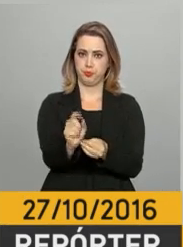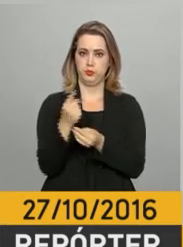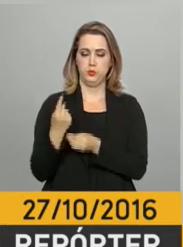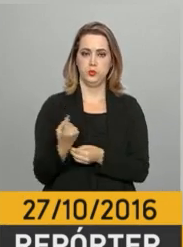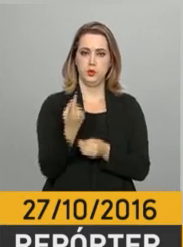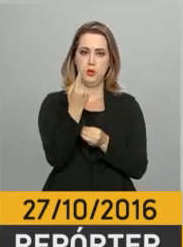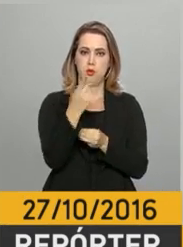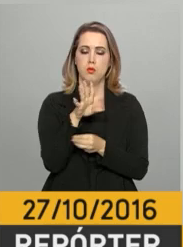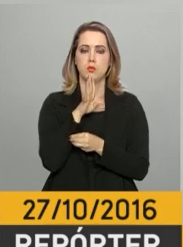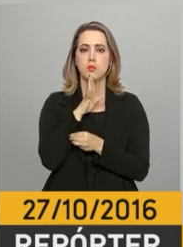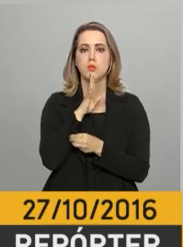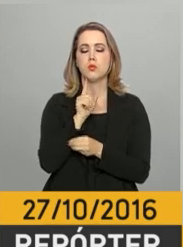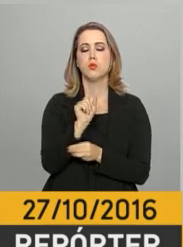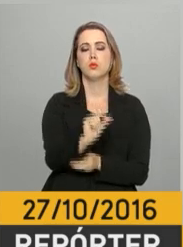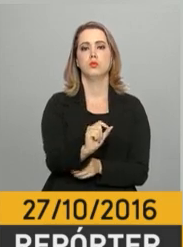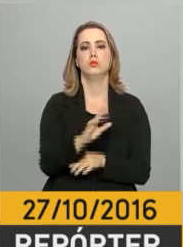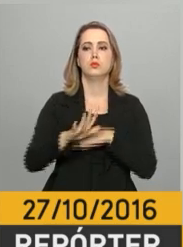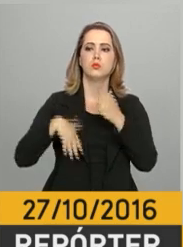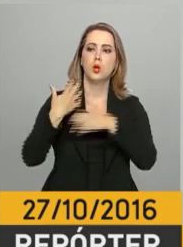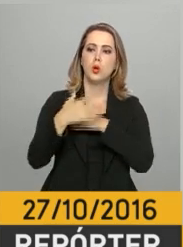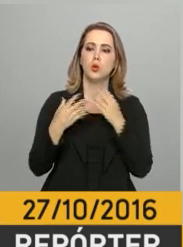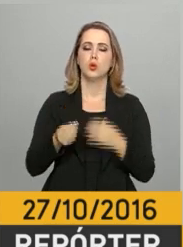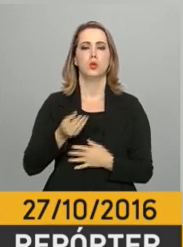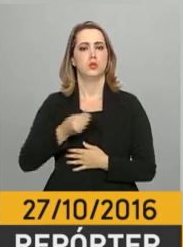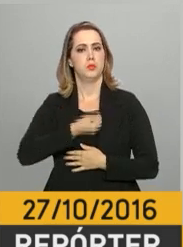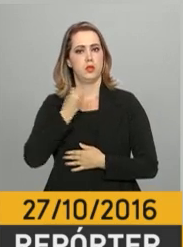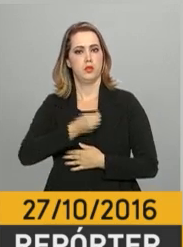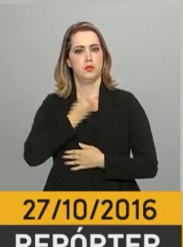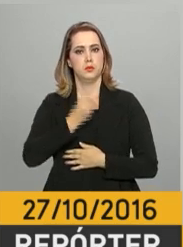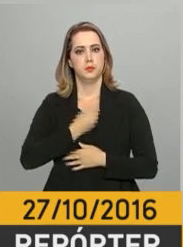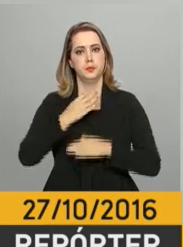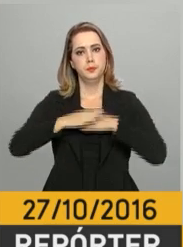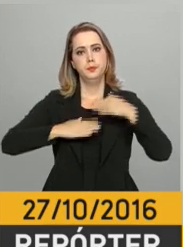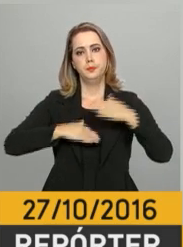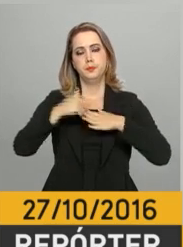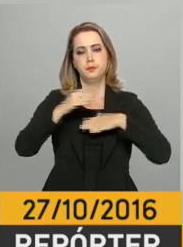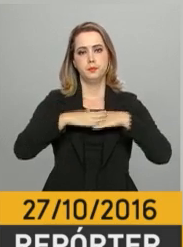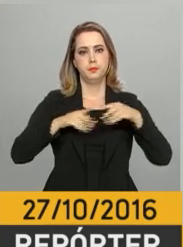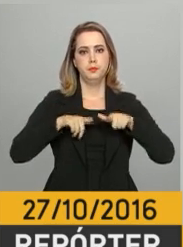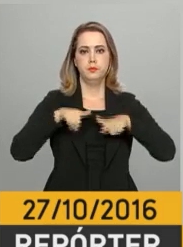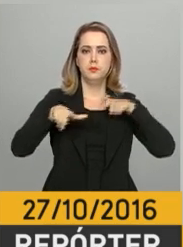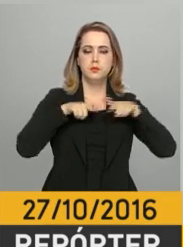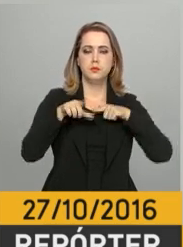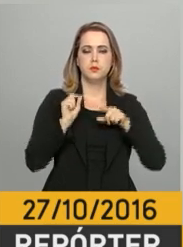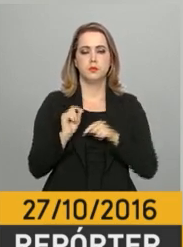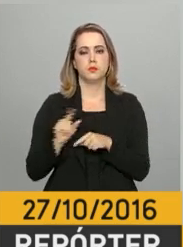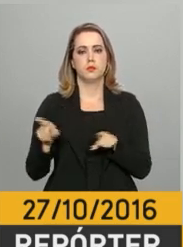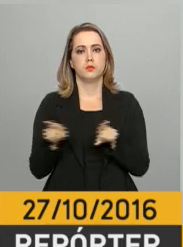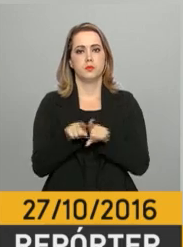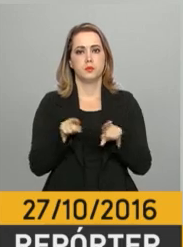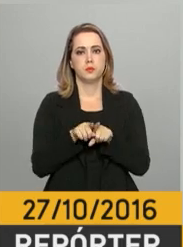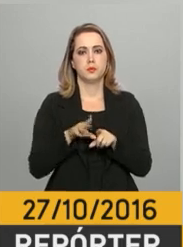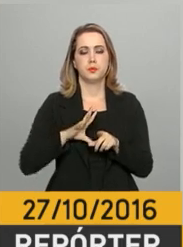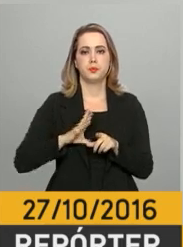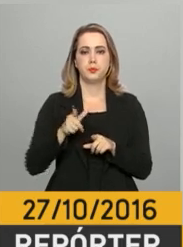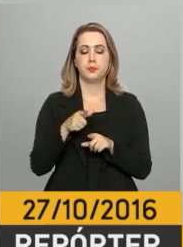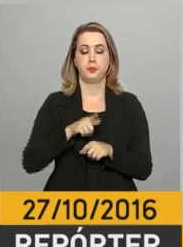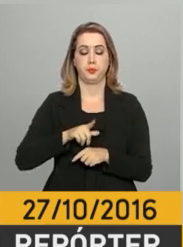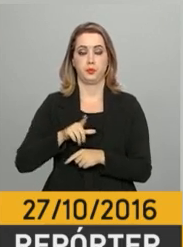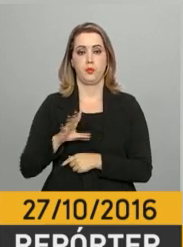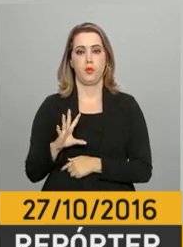muita atenção ao longo da minha vida profissional e da vida profissional daqu que se